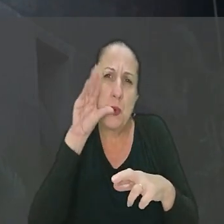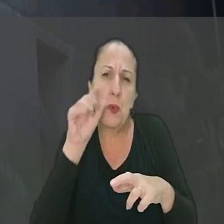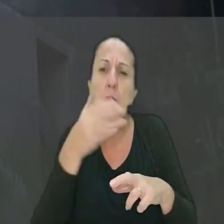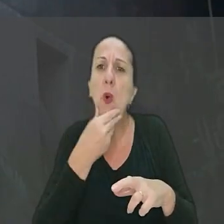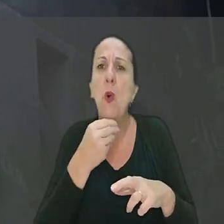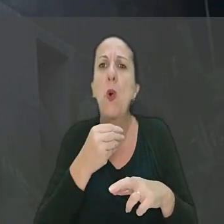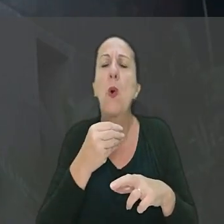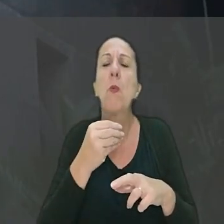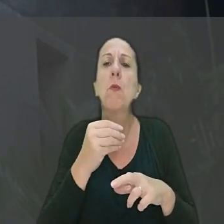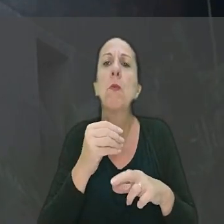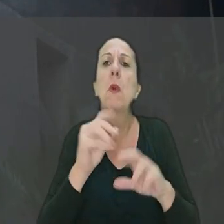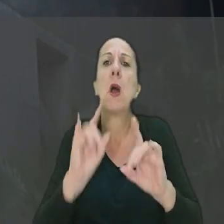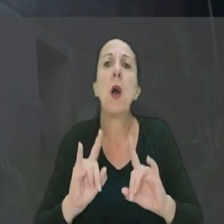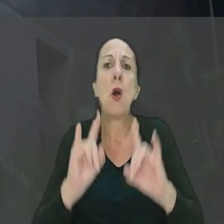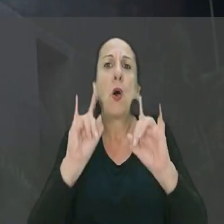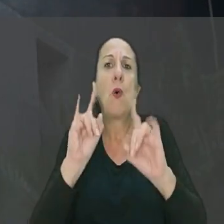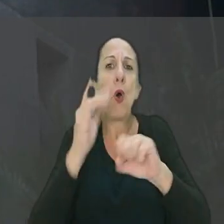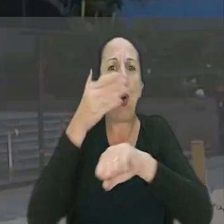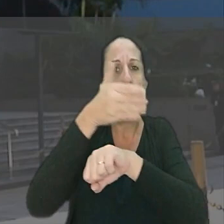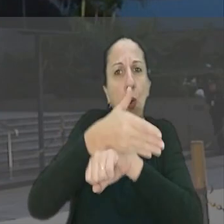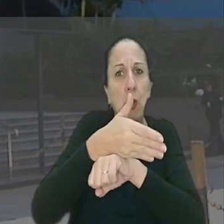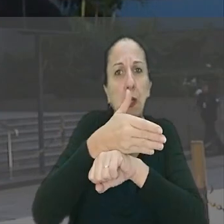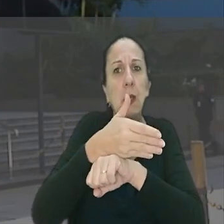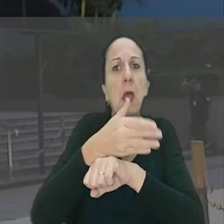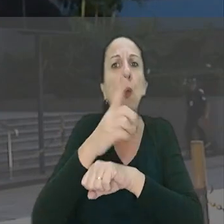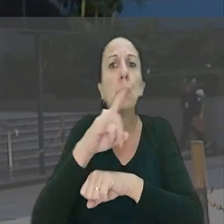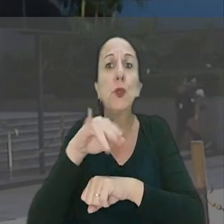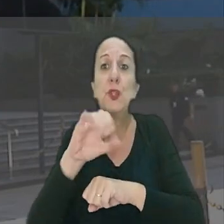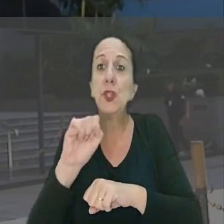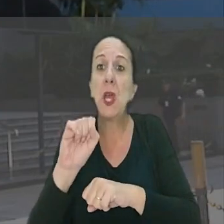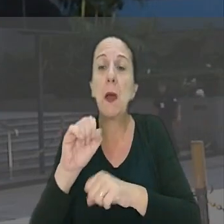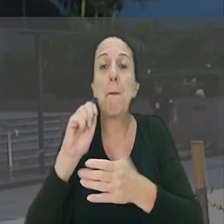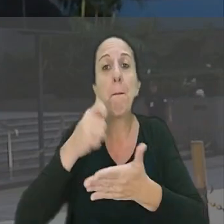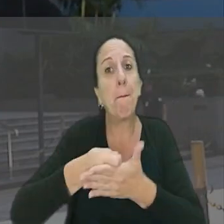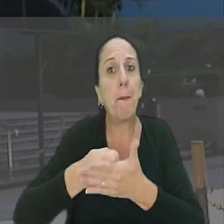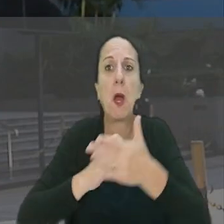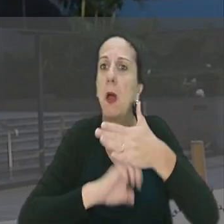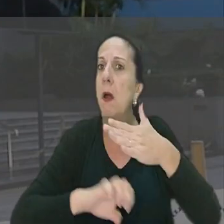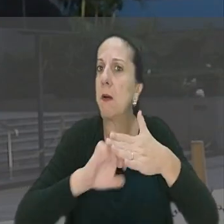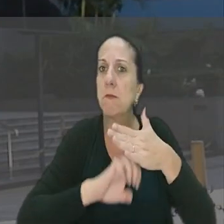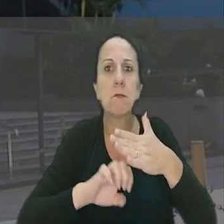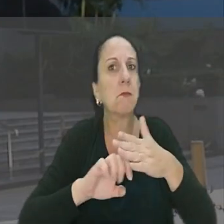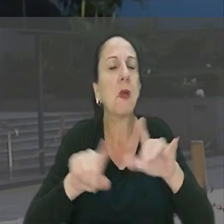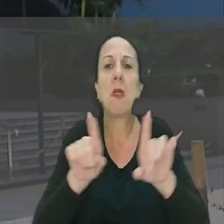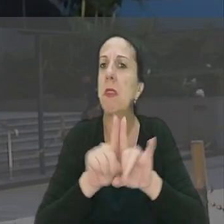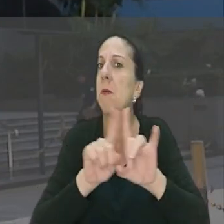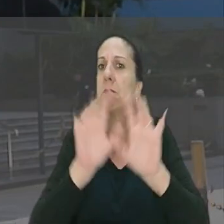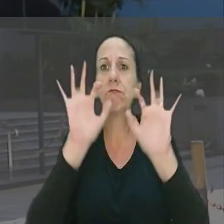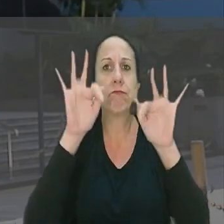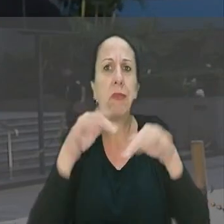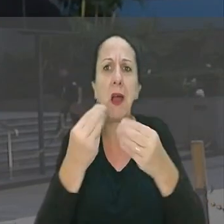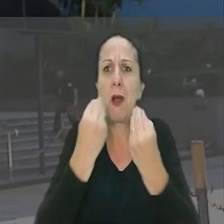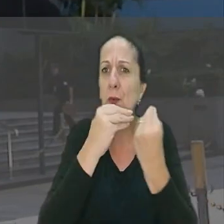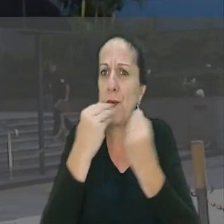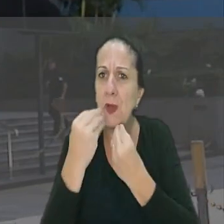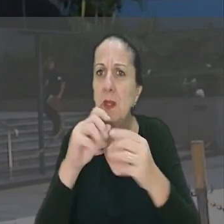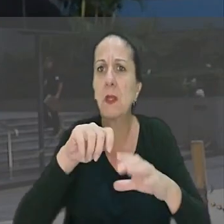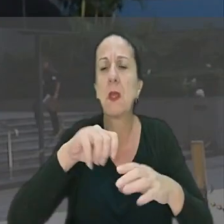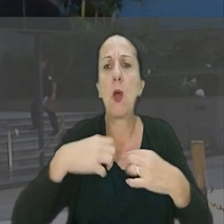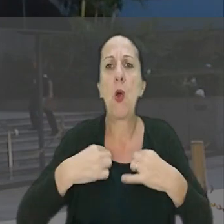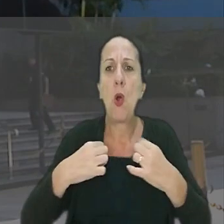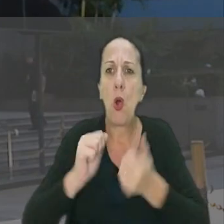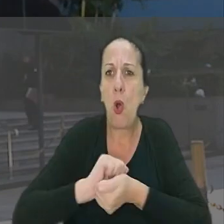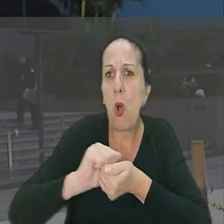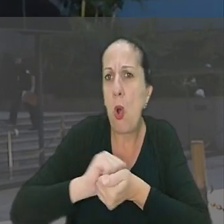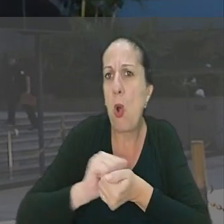o ferramenteiro ficava hospedado em hotel, com diárias pagas pela empresa, que também arcava com os custos de refeição,